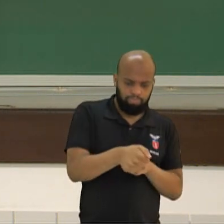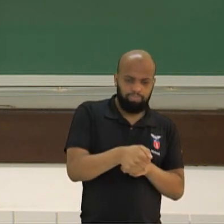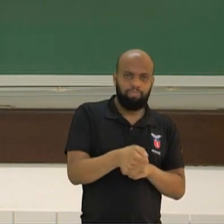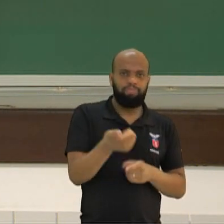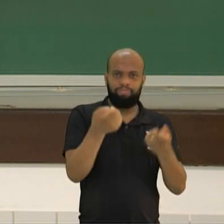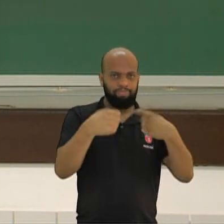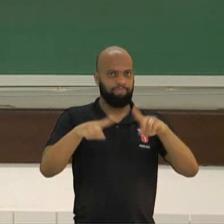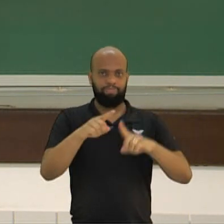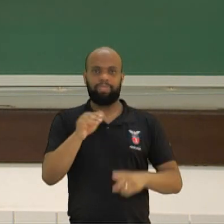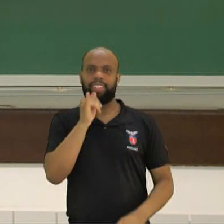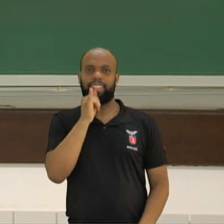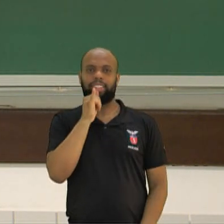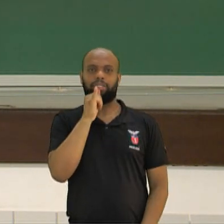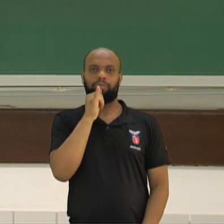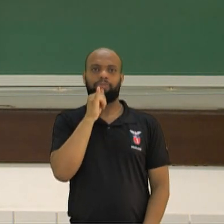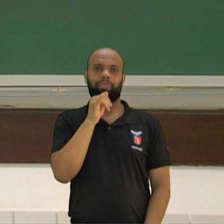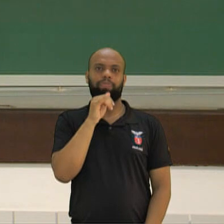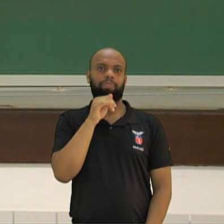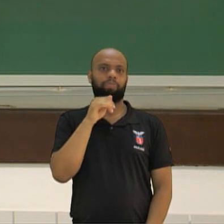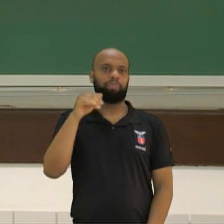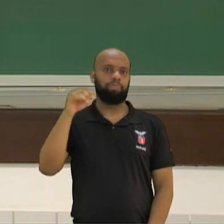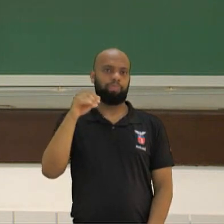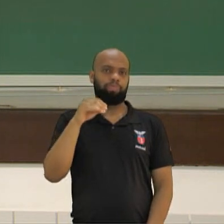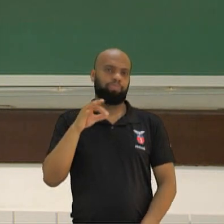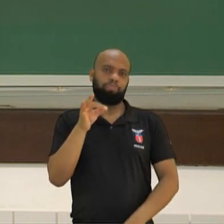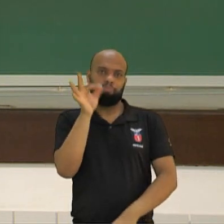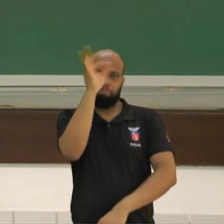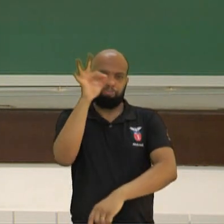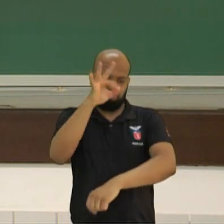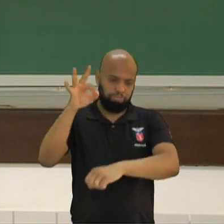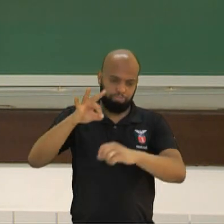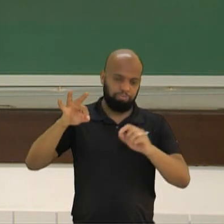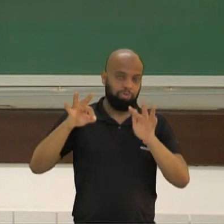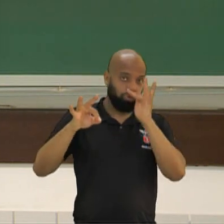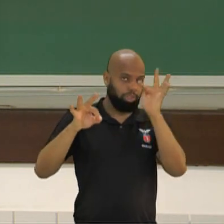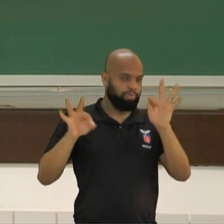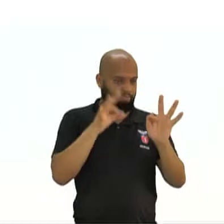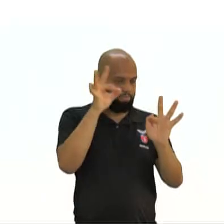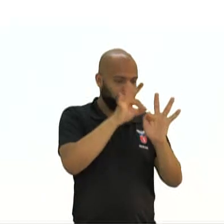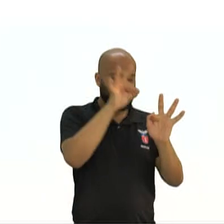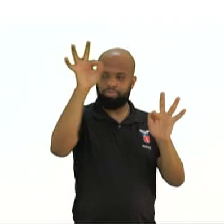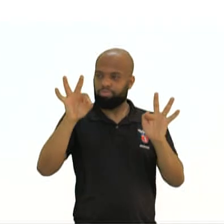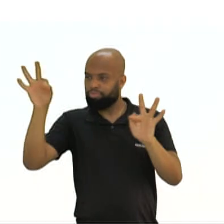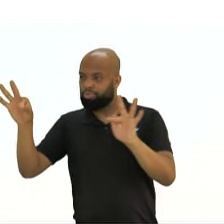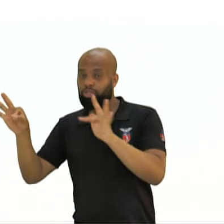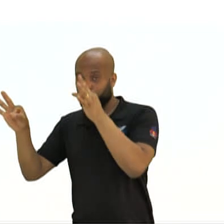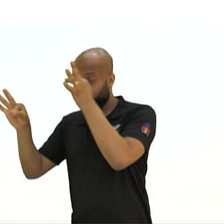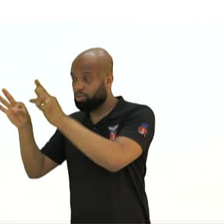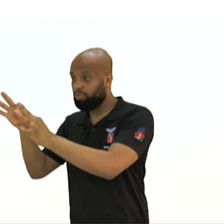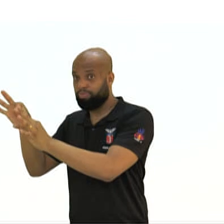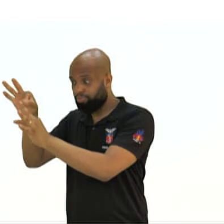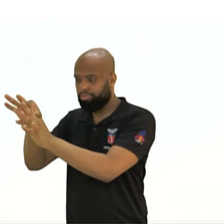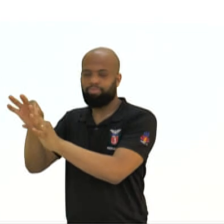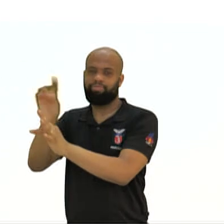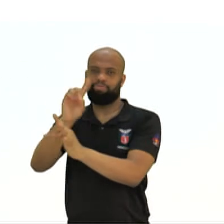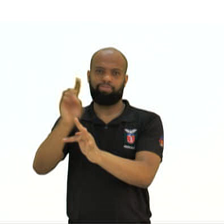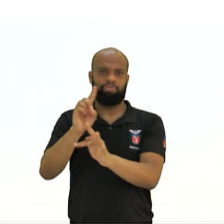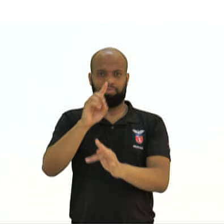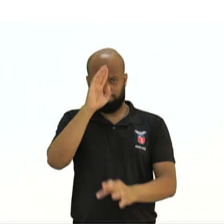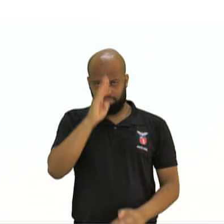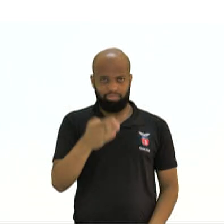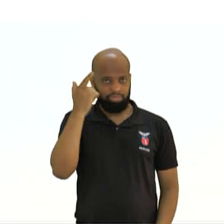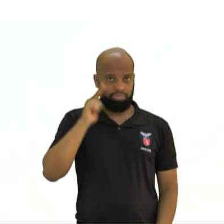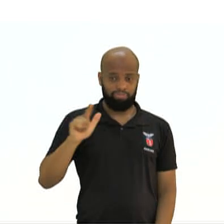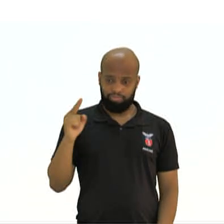um inseto ou um pássaro pegar o pólen de uma flor e levar para outra. Não precisa disso. Ela tem, as ervilhas de cheiro, né, a